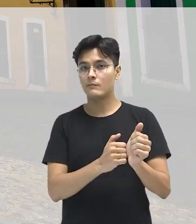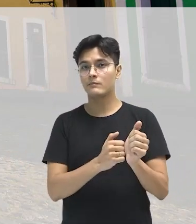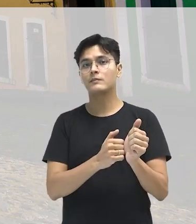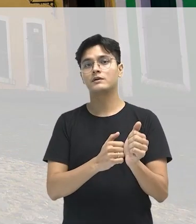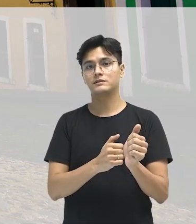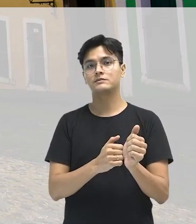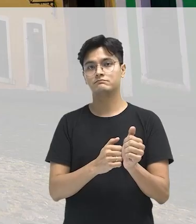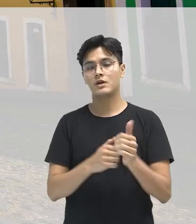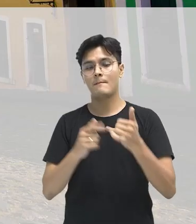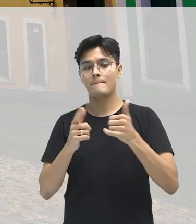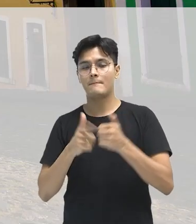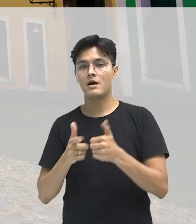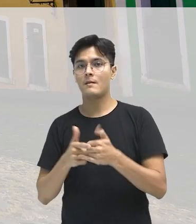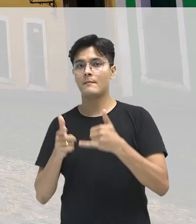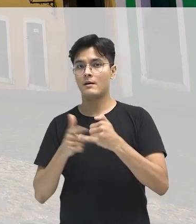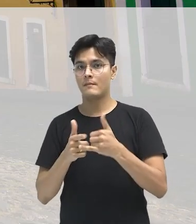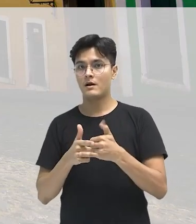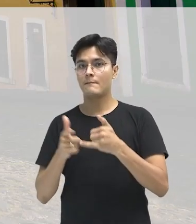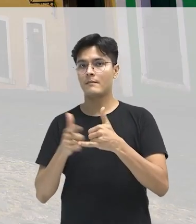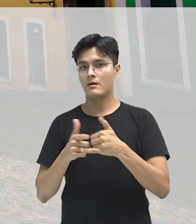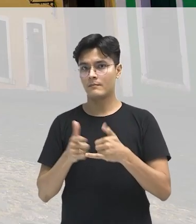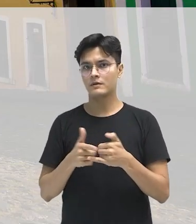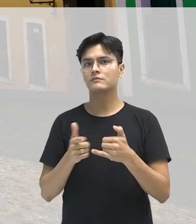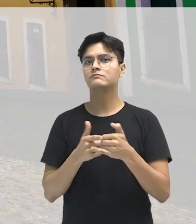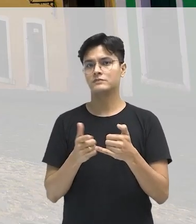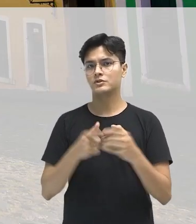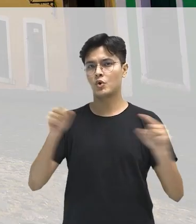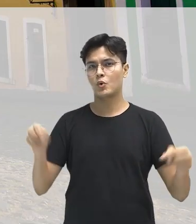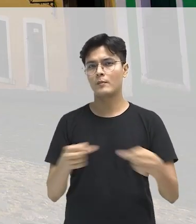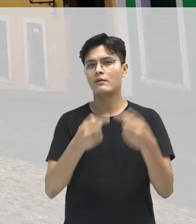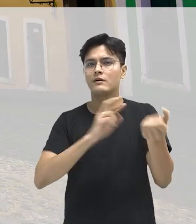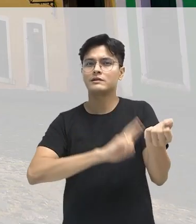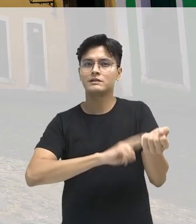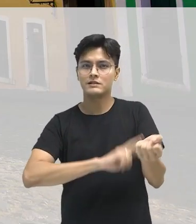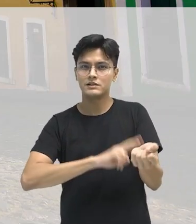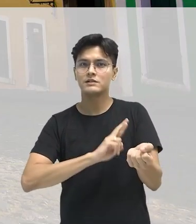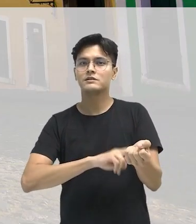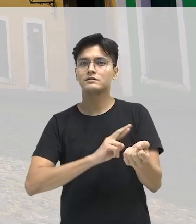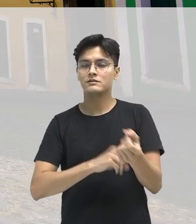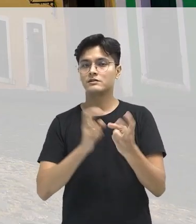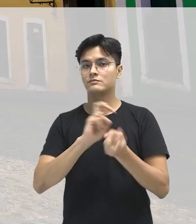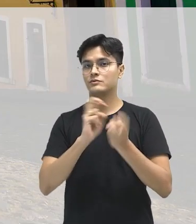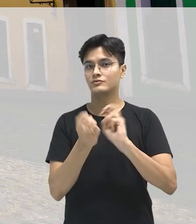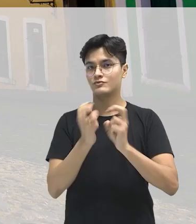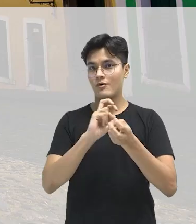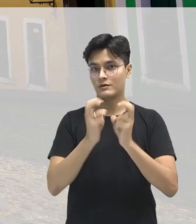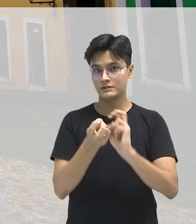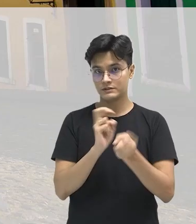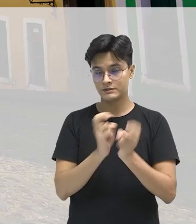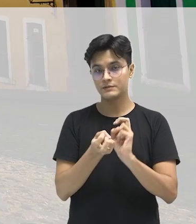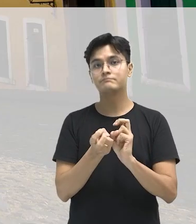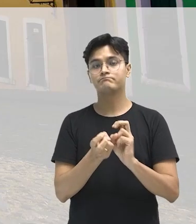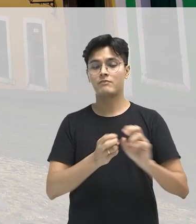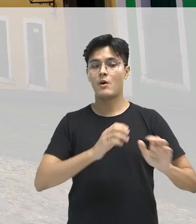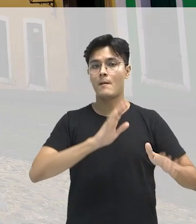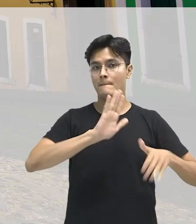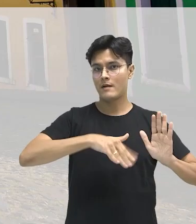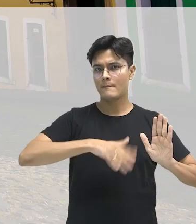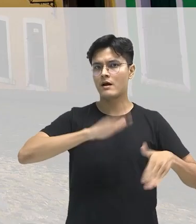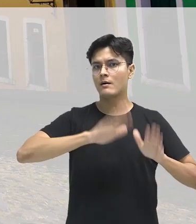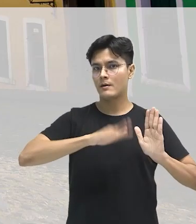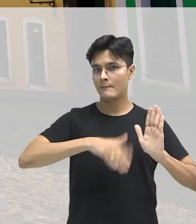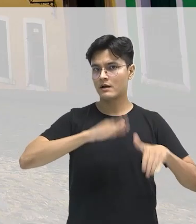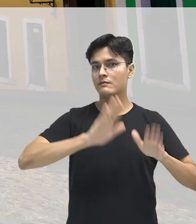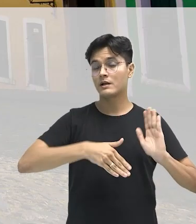na marcação do ritmo do jogo. Então, o atabaque ali, ó, está juntinho do berimbau. Vocês viram que ele tem um som mais